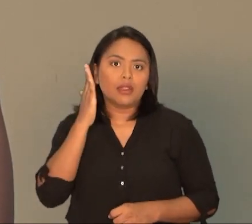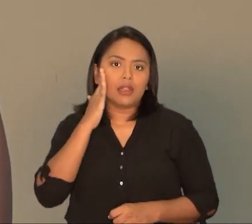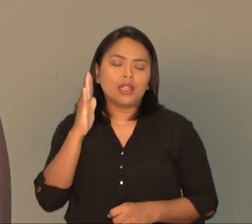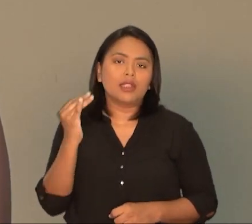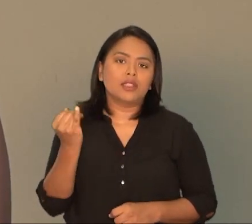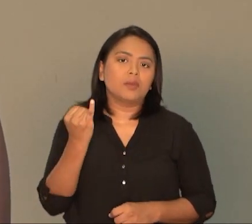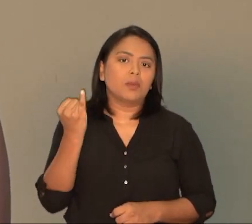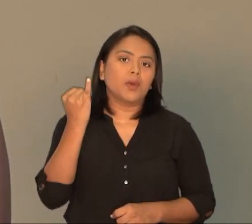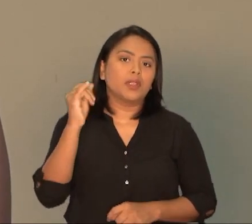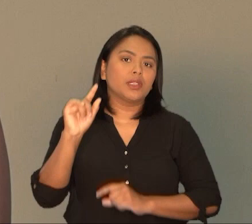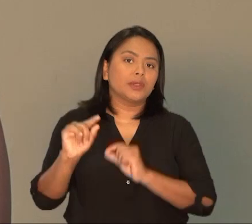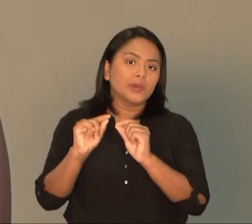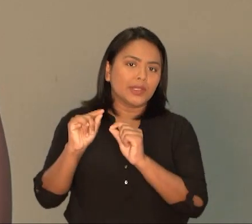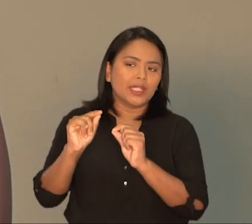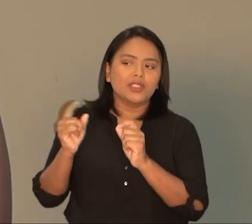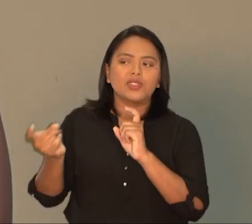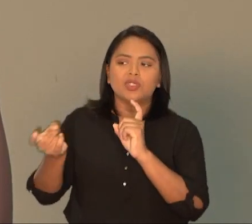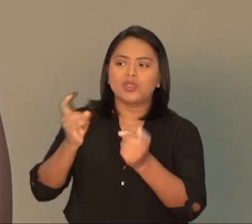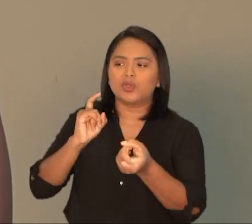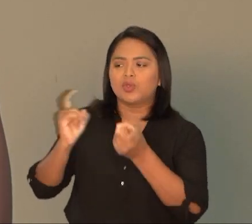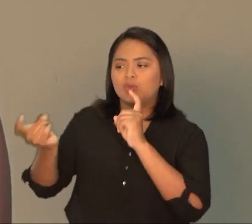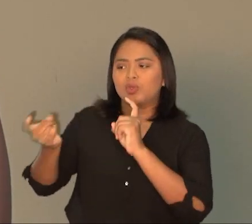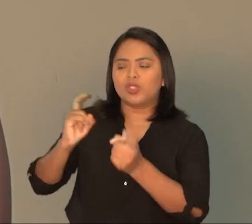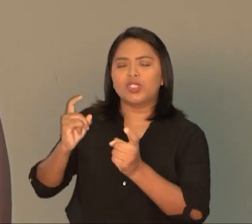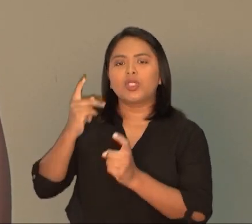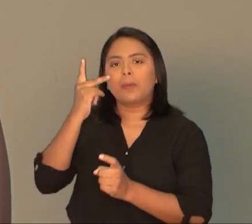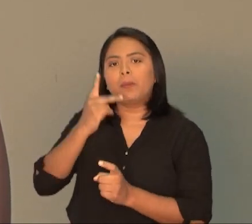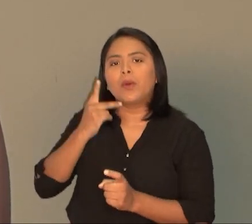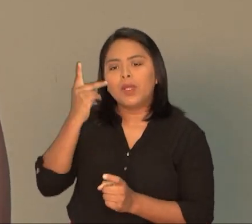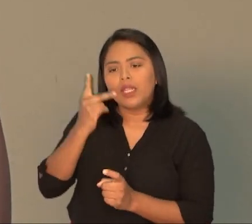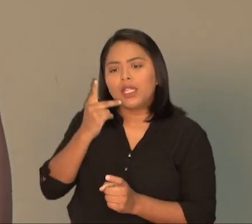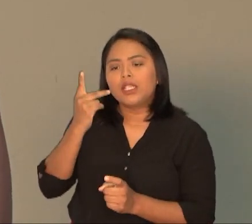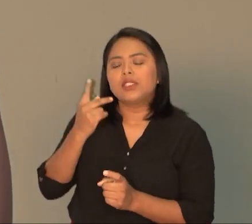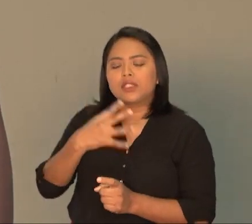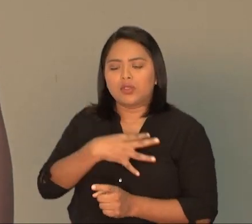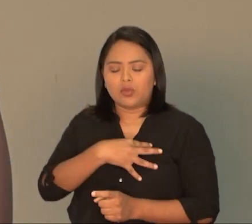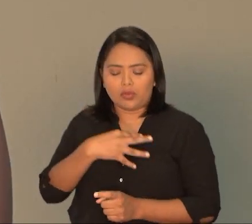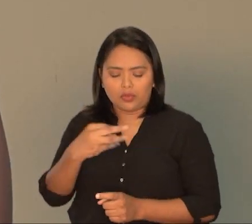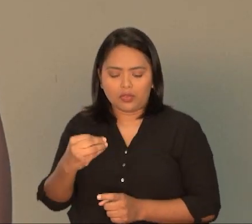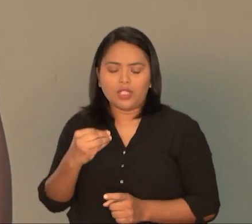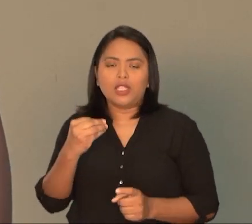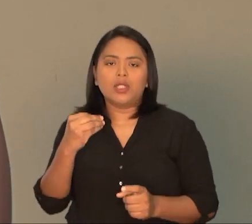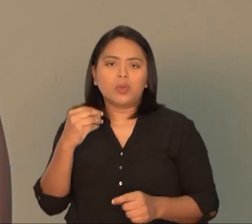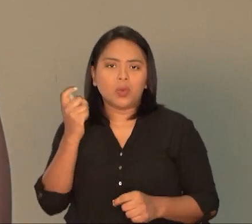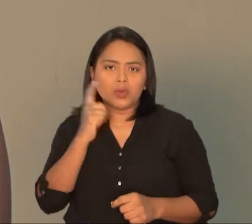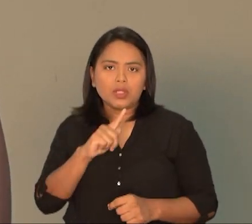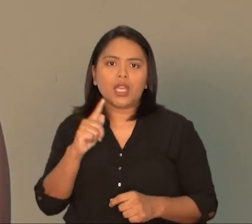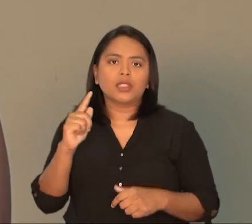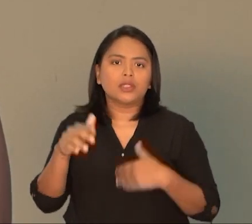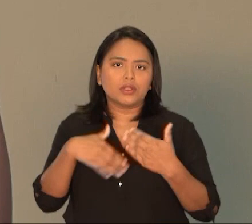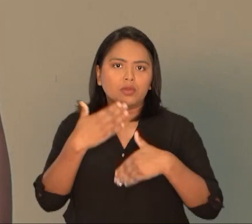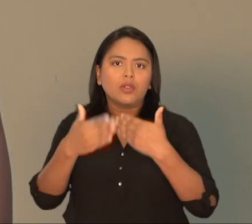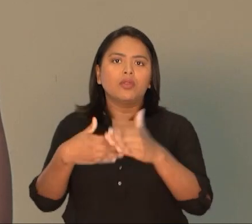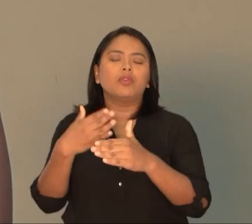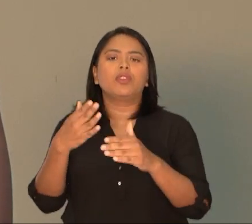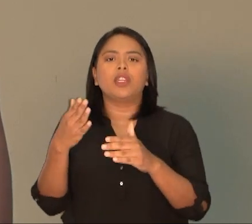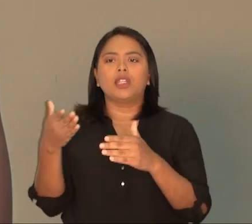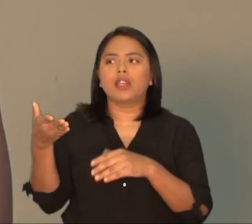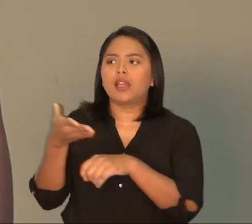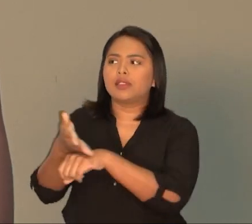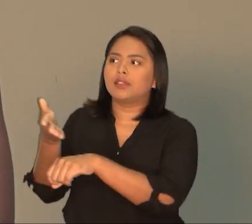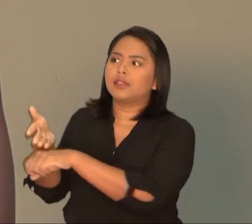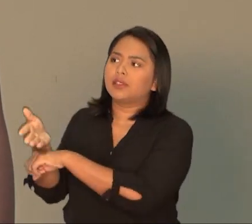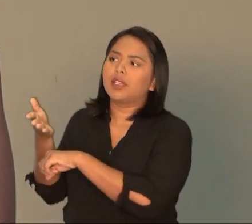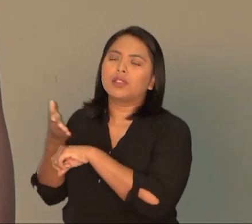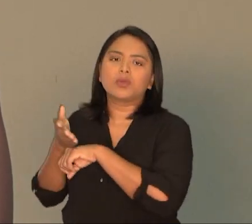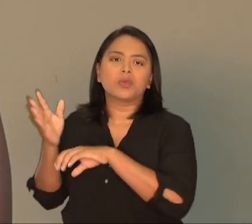de discutir políticas públicas para que os nossos filhos se desenvolvam e tenham acesso à educação, lazer,